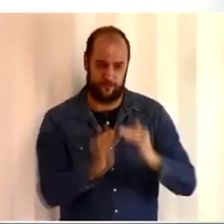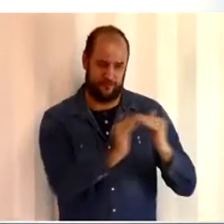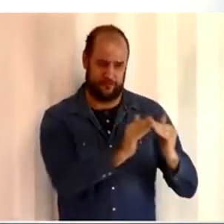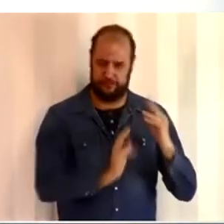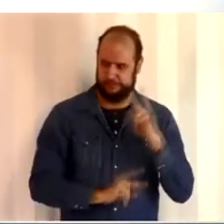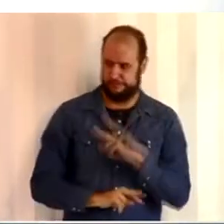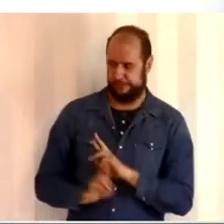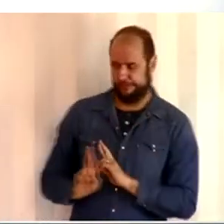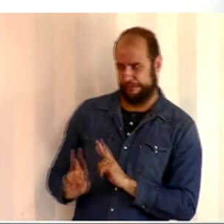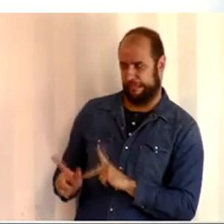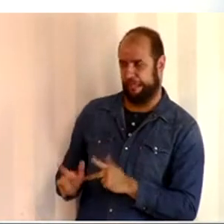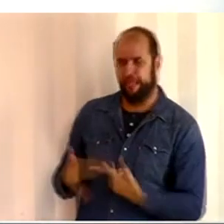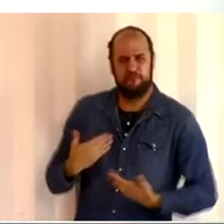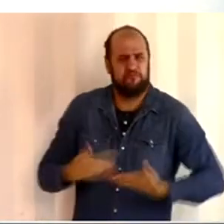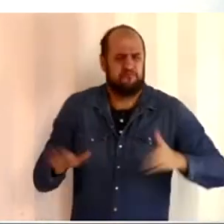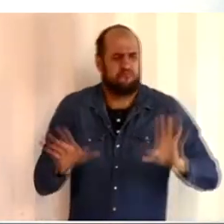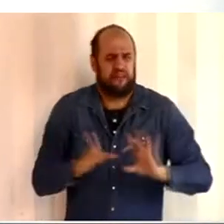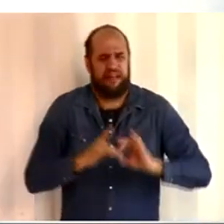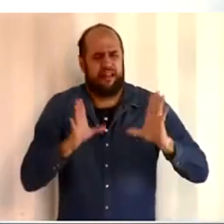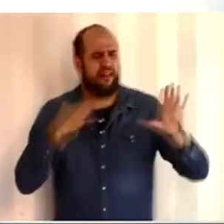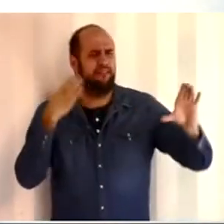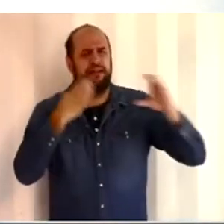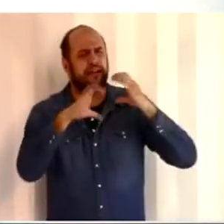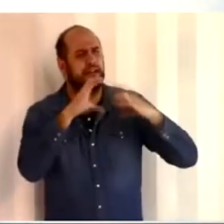aqui, tão certo como o ar que eu respiro.